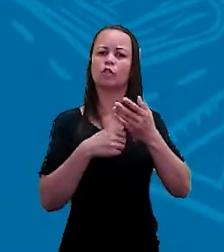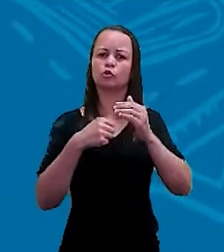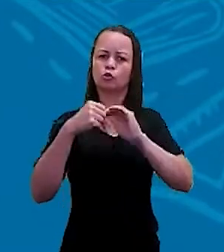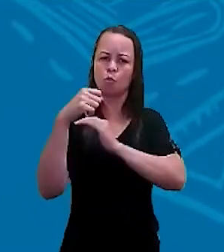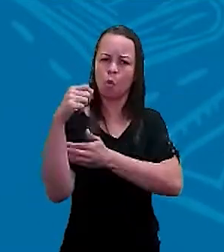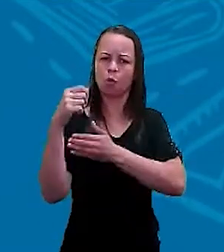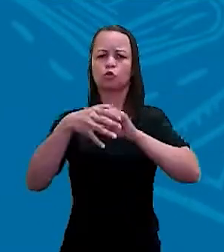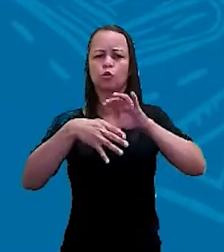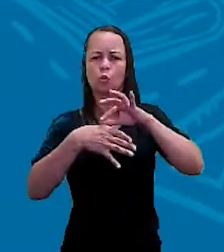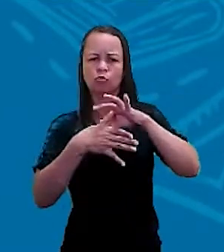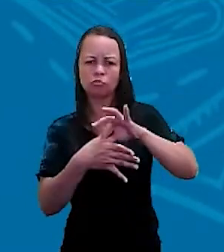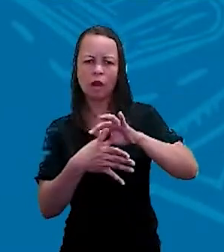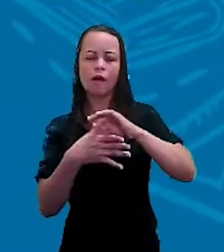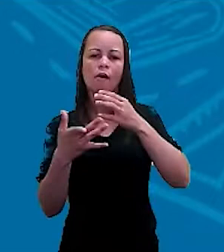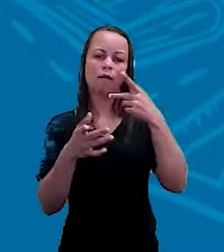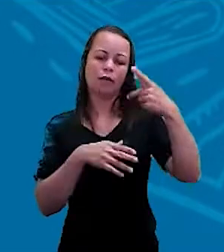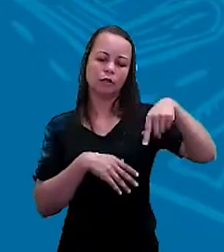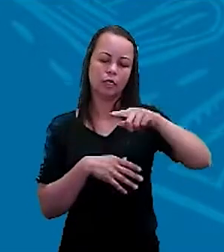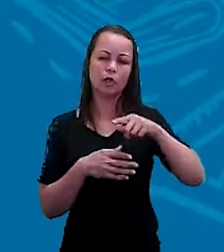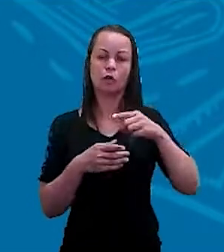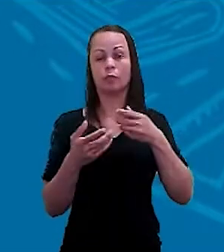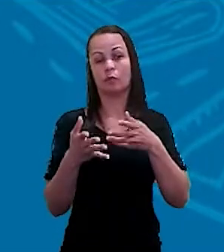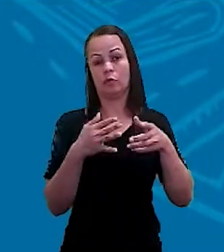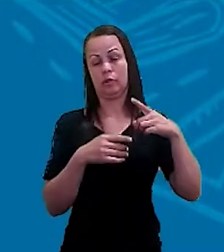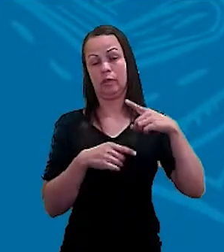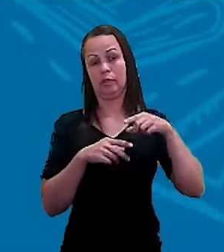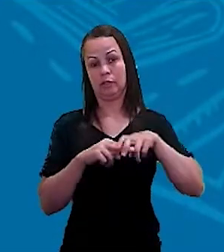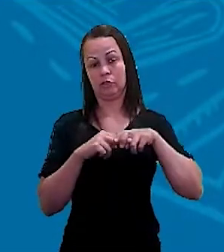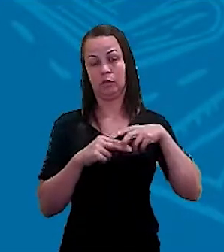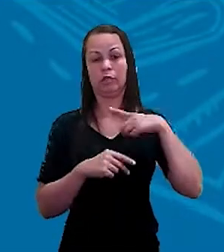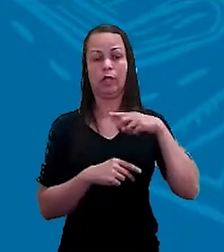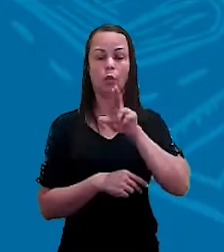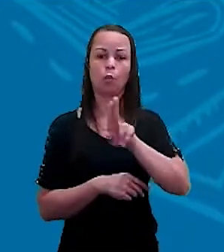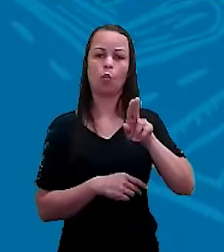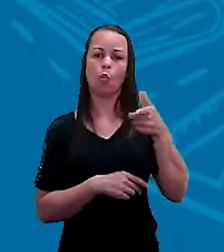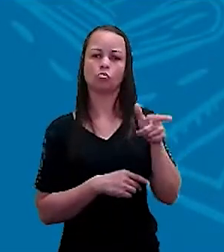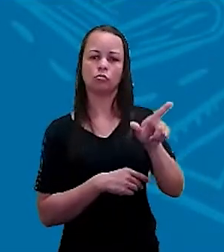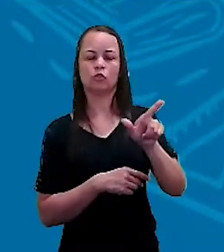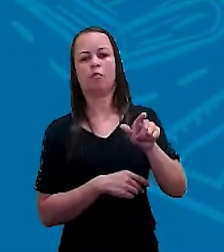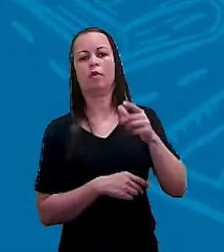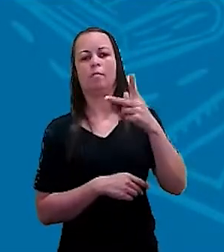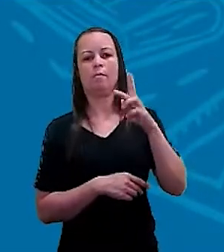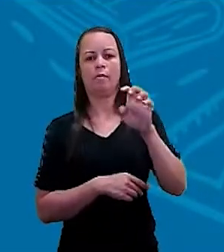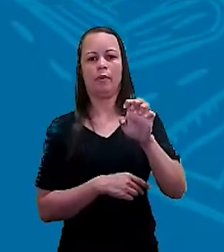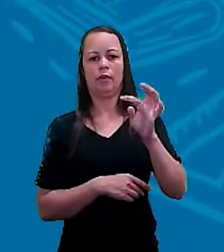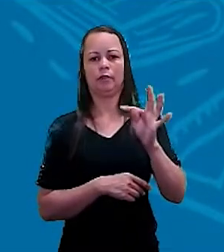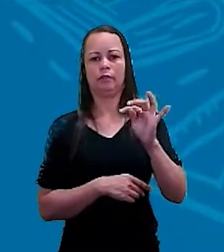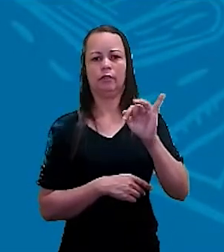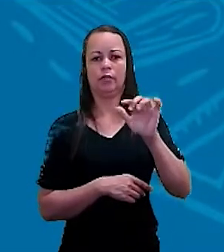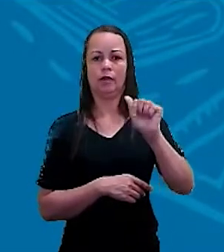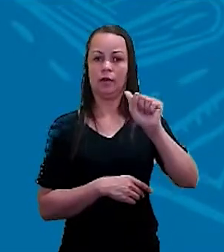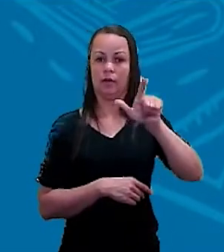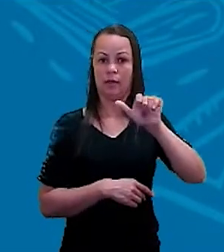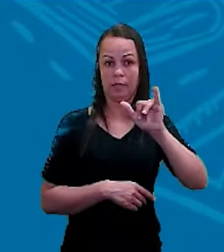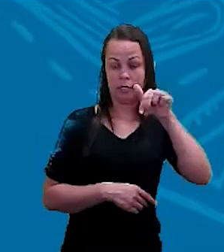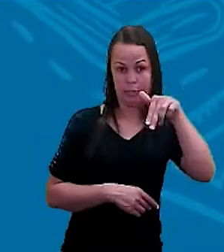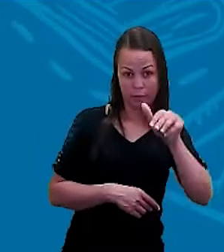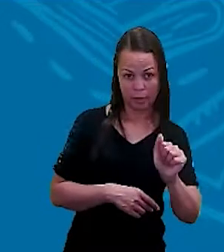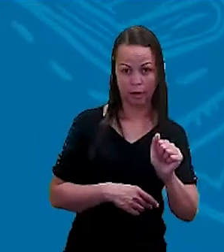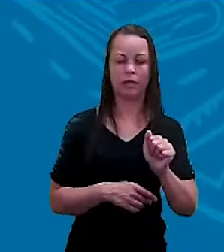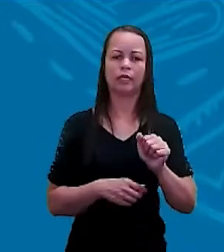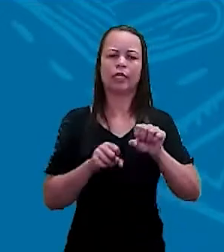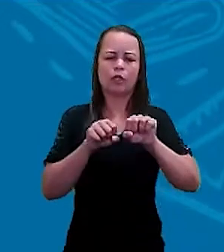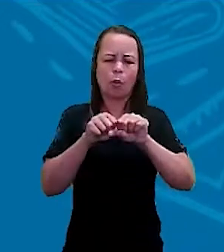amilase salivar, por isso que muitas vezes eu prefiro chamar de petialina. Porque quando a gente fala amilase salivar, parece que a gente está falando só que ela teria a função de quebrar apenas o